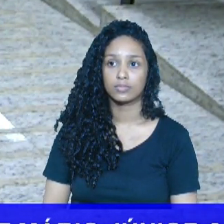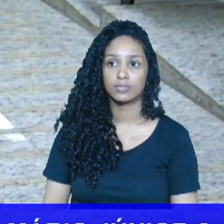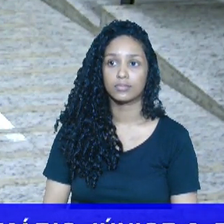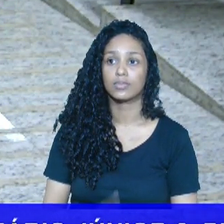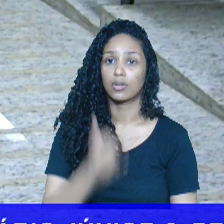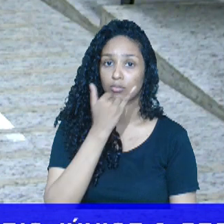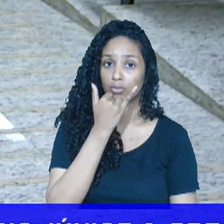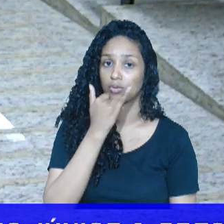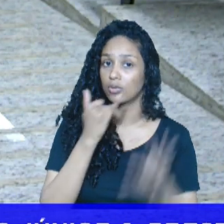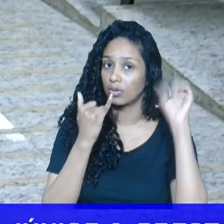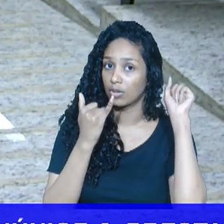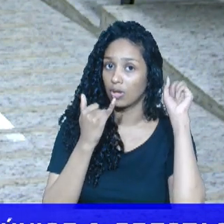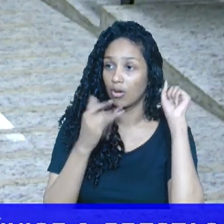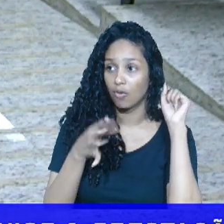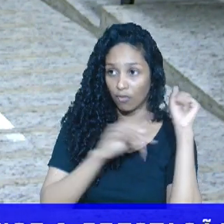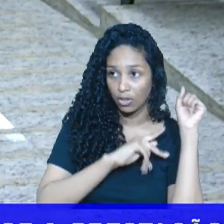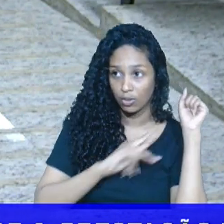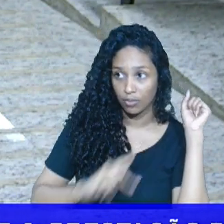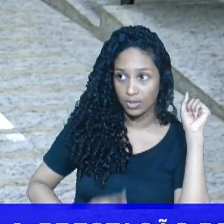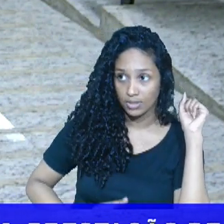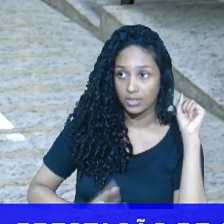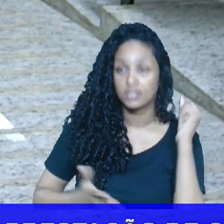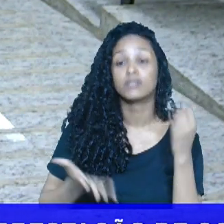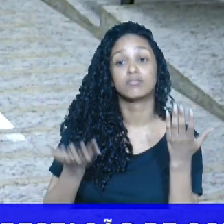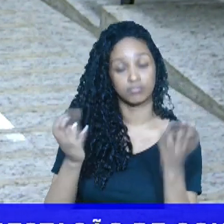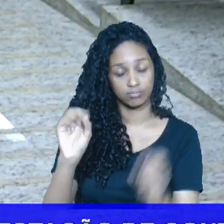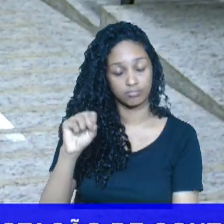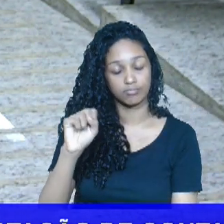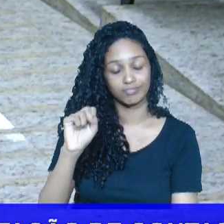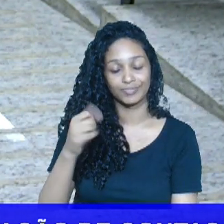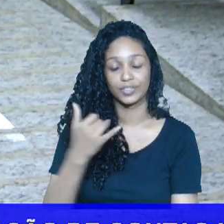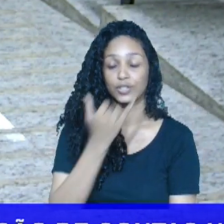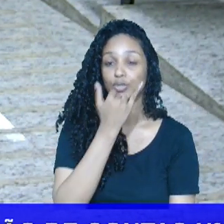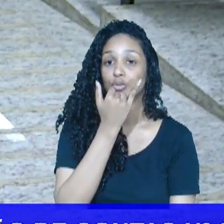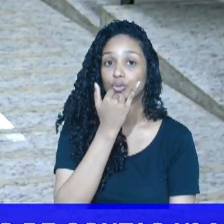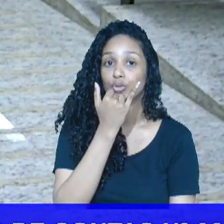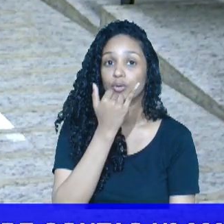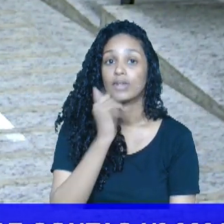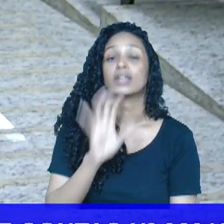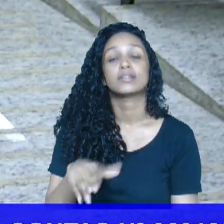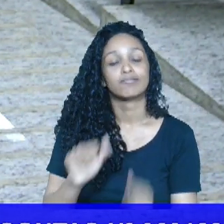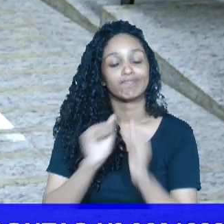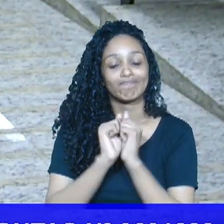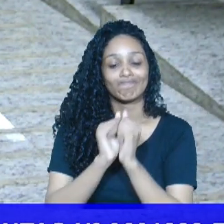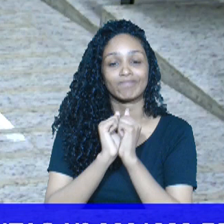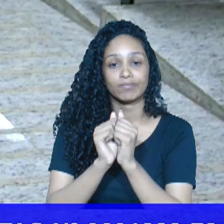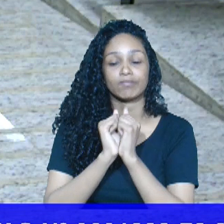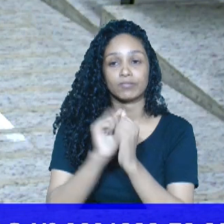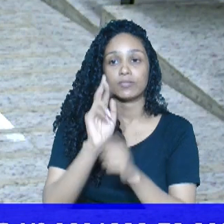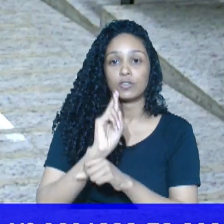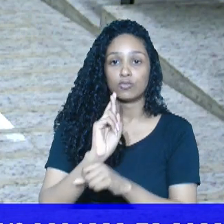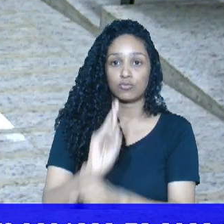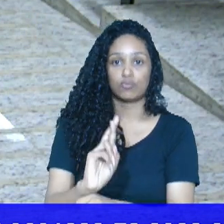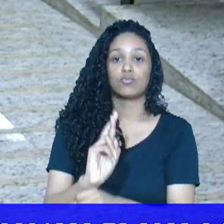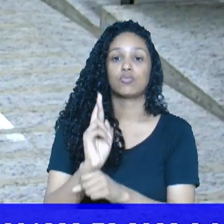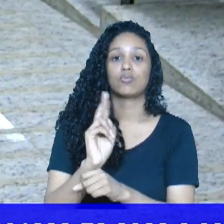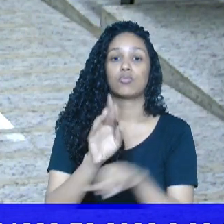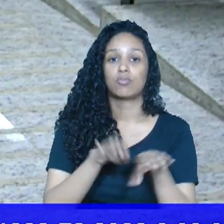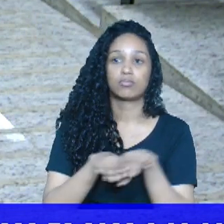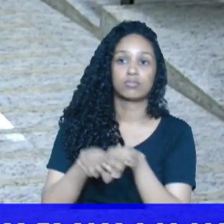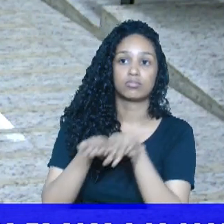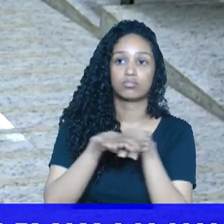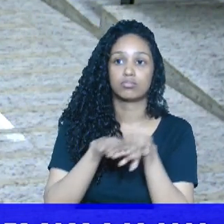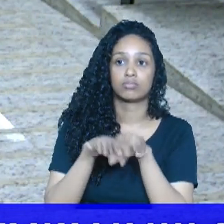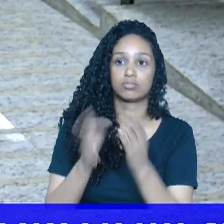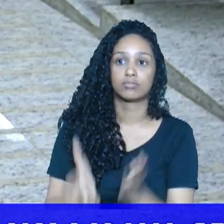Perdão, está me ouvindo, excelência? Sim, agora sim. Perdão. Acompanhe o voto do relator, excelência. Paola